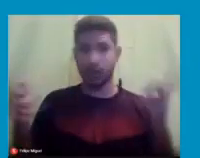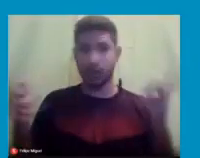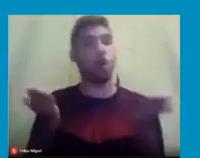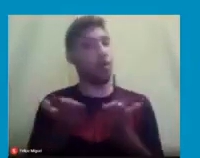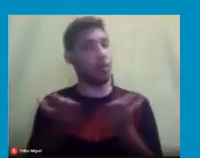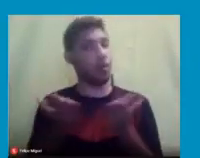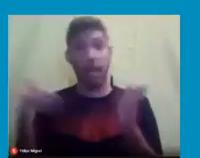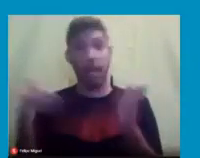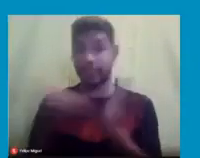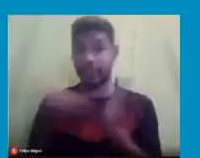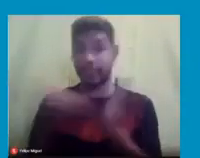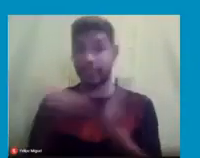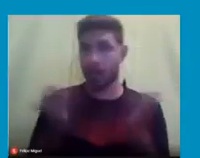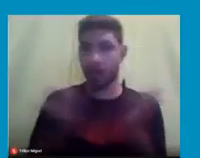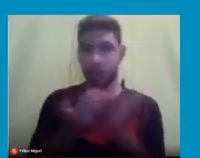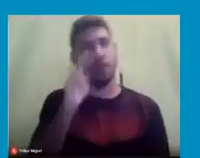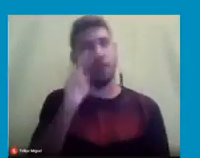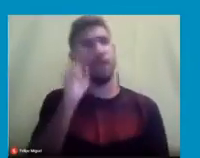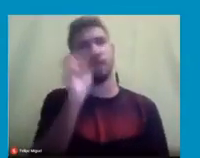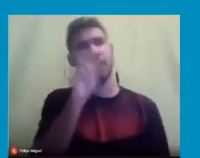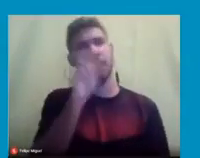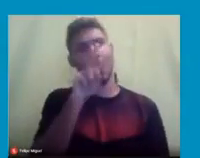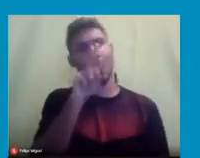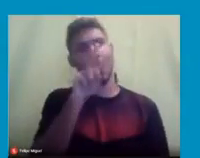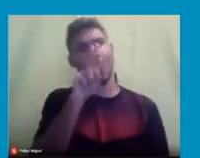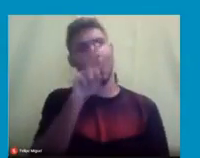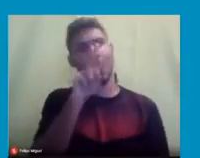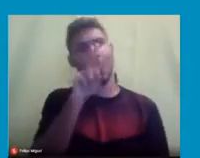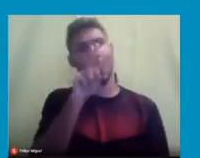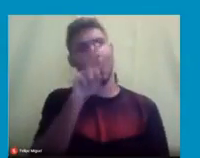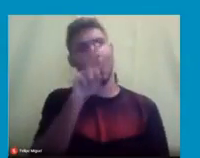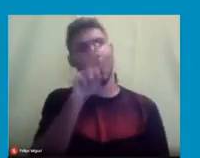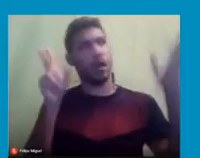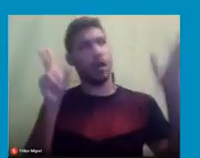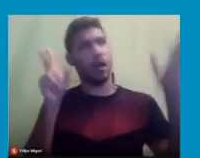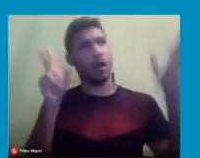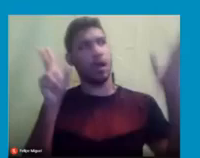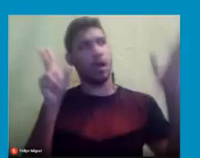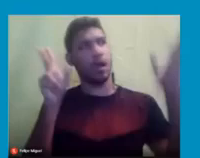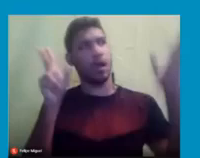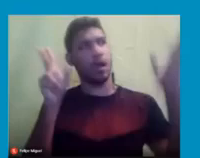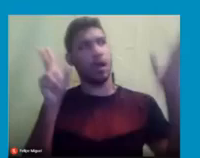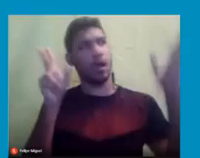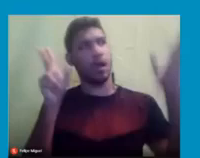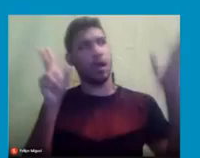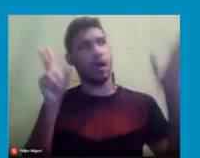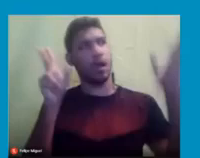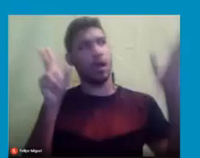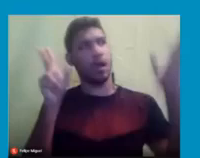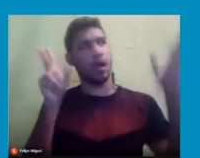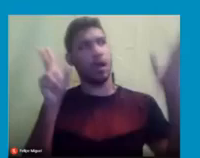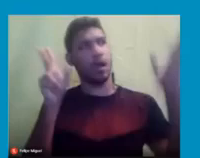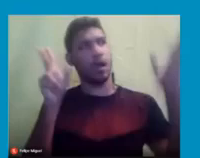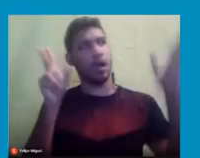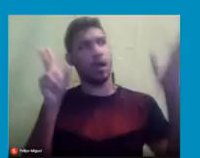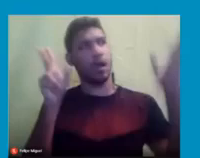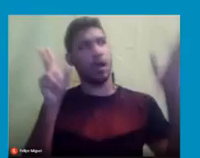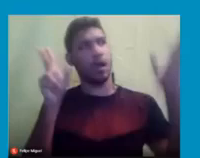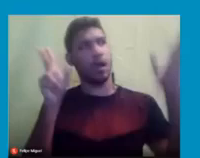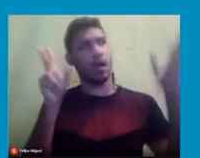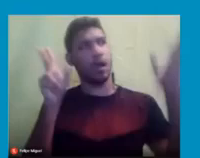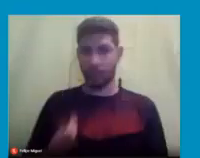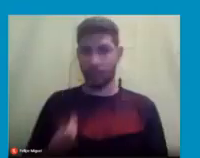até hoje, eu vejo isso. Quando uma pessoa negra que vive num país racista,